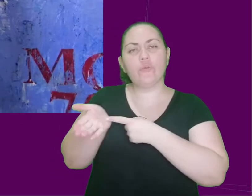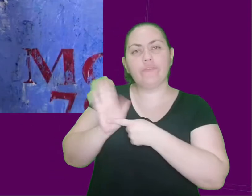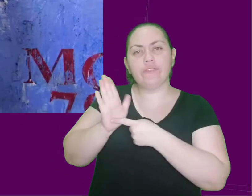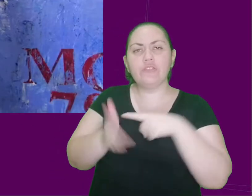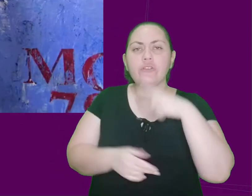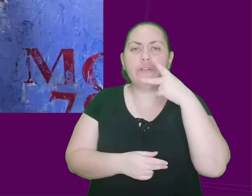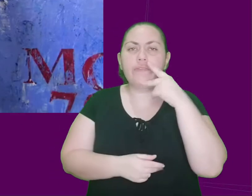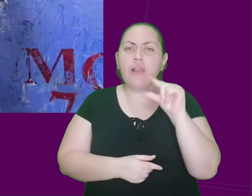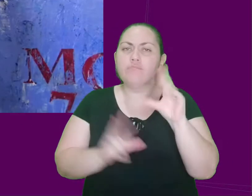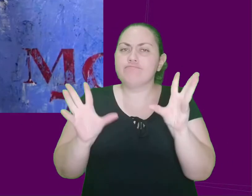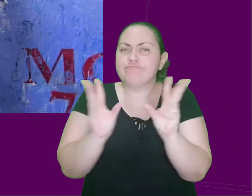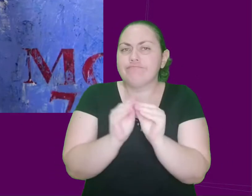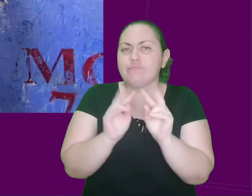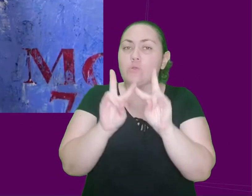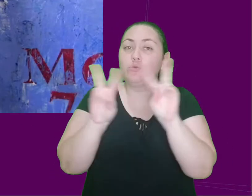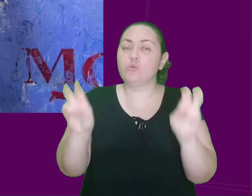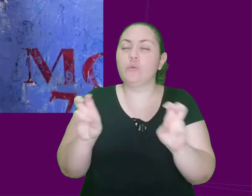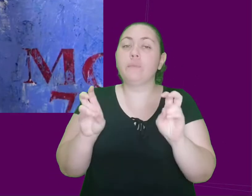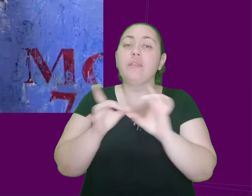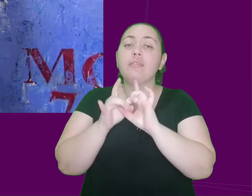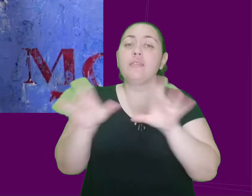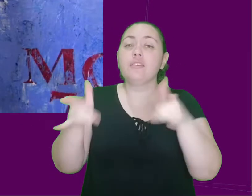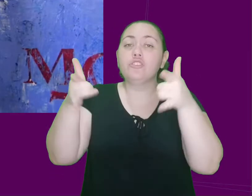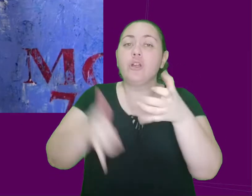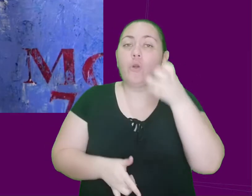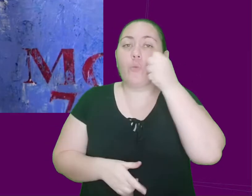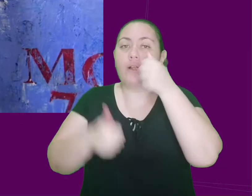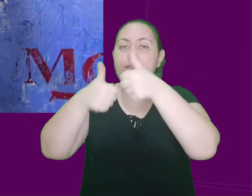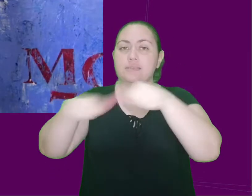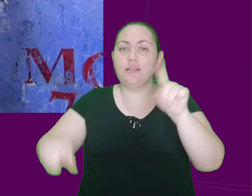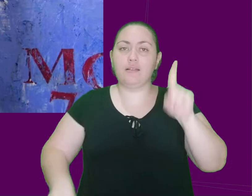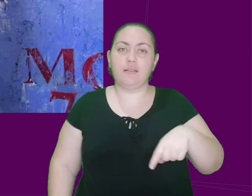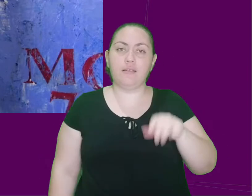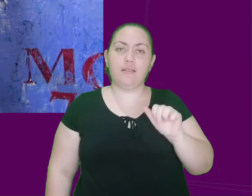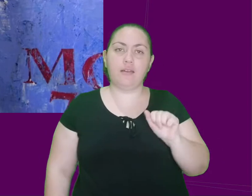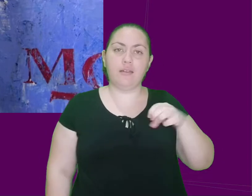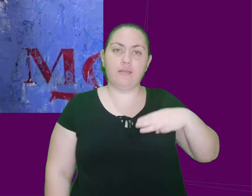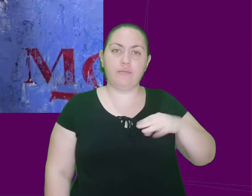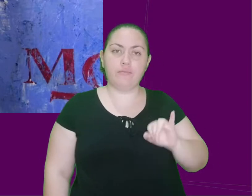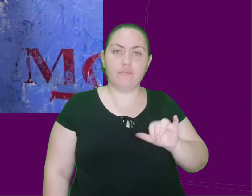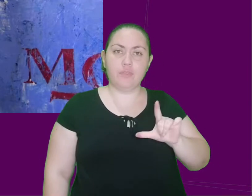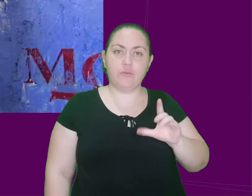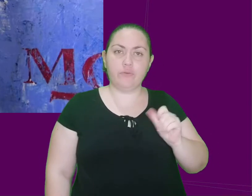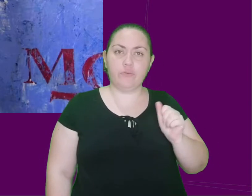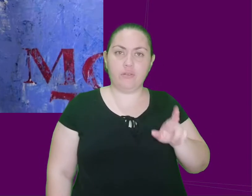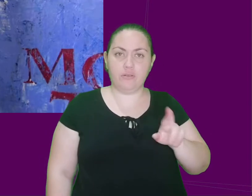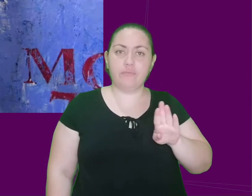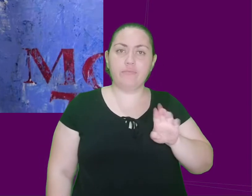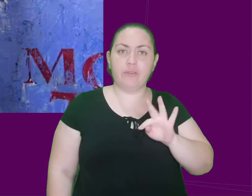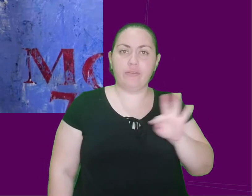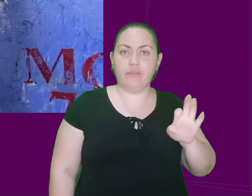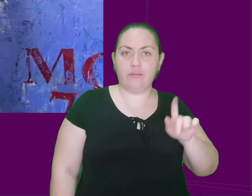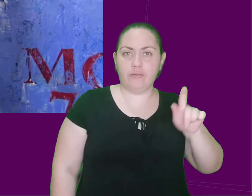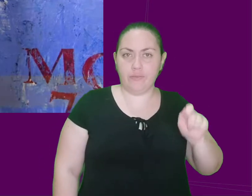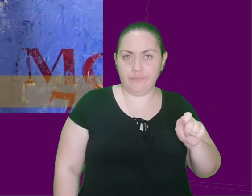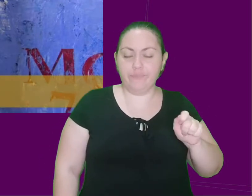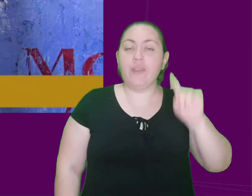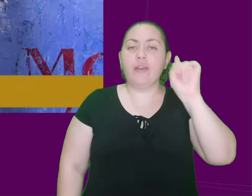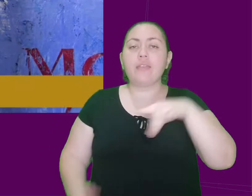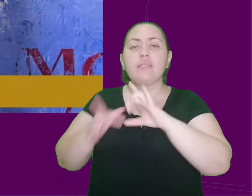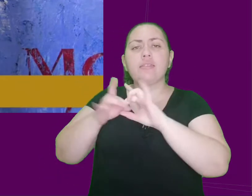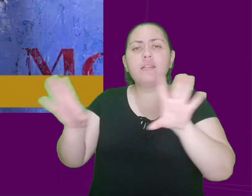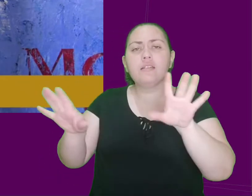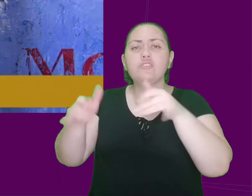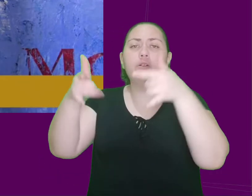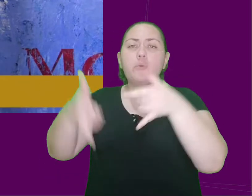No vídeo de hoje a gente vai falar um pouco sobre Deixe o Quarto Como Está, de Amilcar Bétega. Deixe o Quarto Como Está, ou